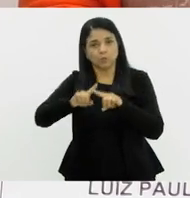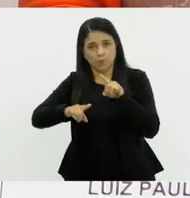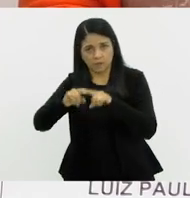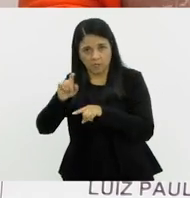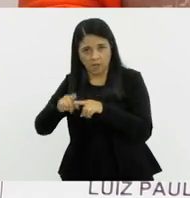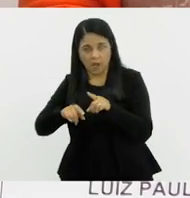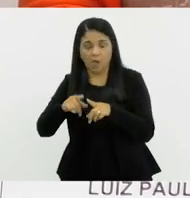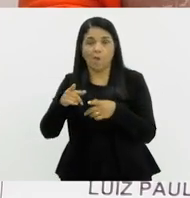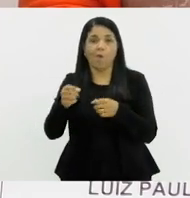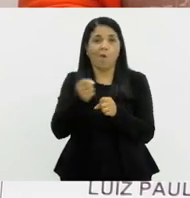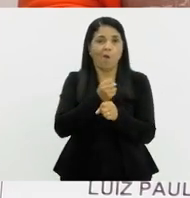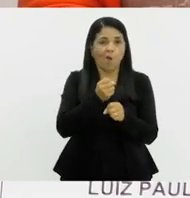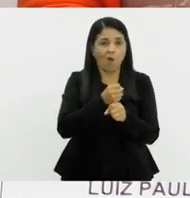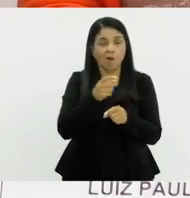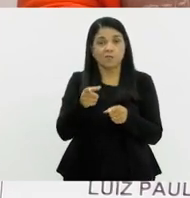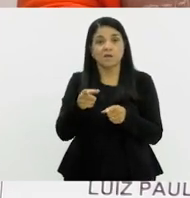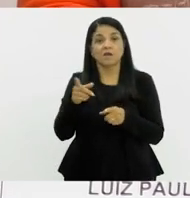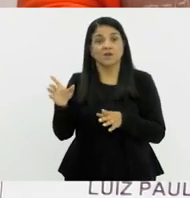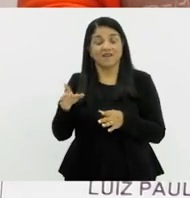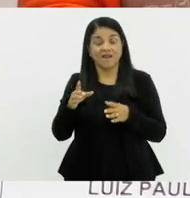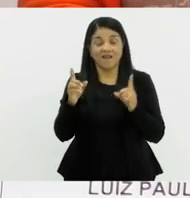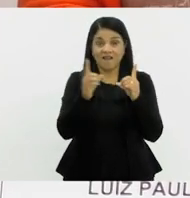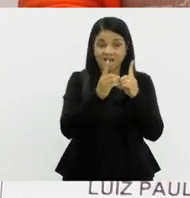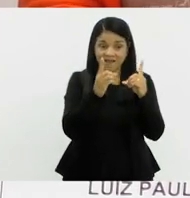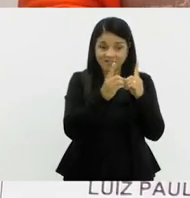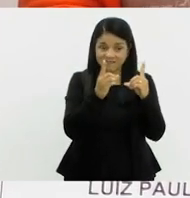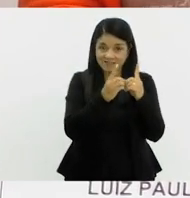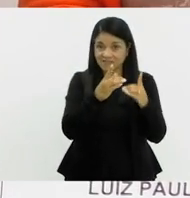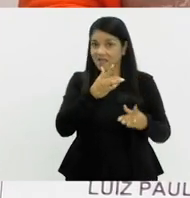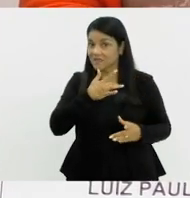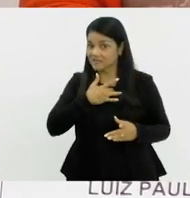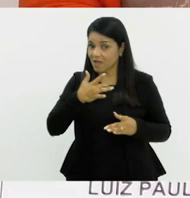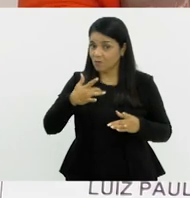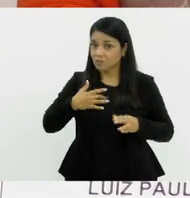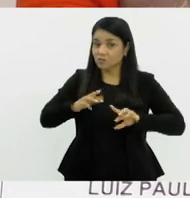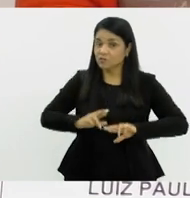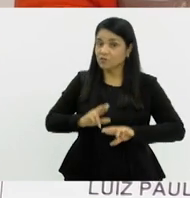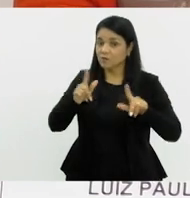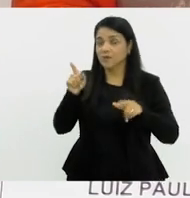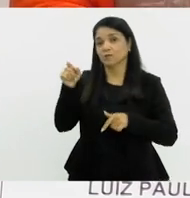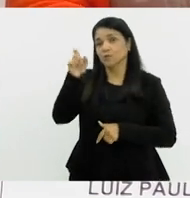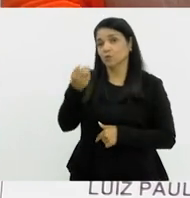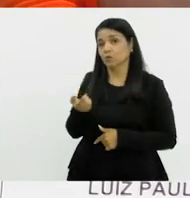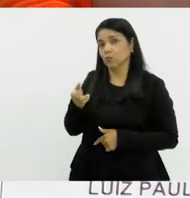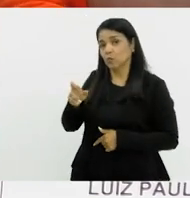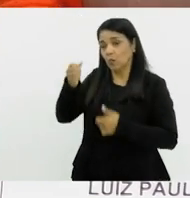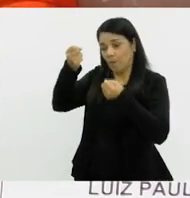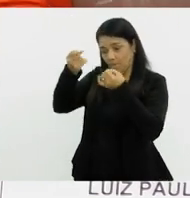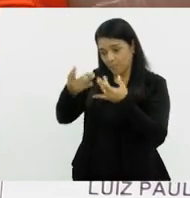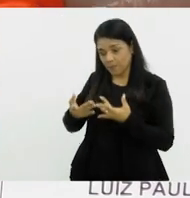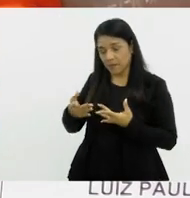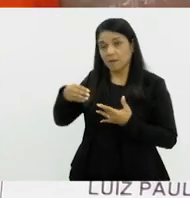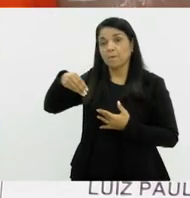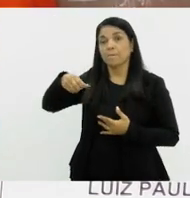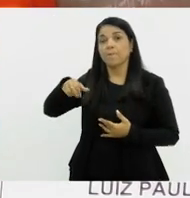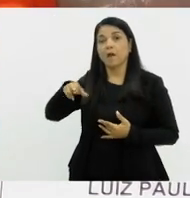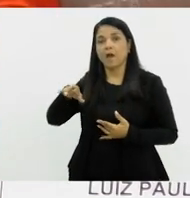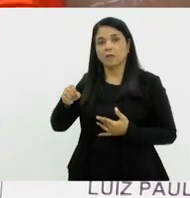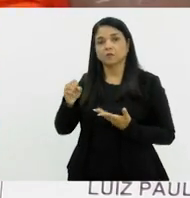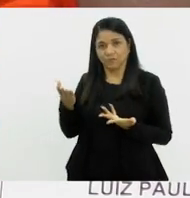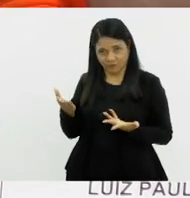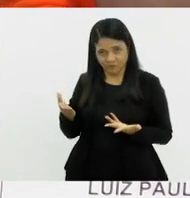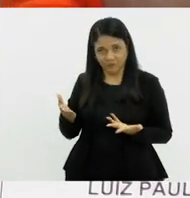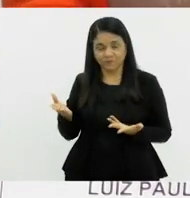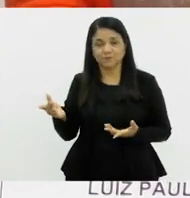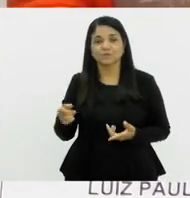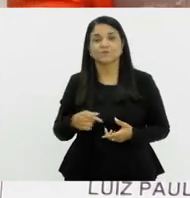parte de assistência à saúde, quem pode falar melhor é o doutor Mário, tá, os representantes da SESC, então, que detém o orçamento. Então, eu queria que alguém explicasse um pouco melhor,